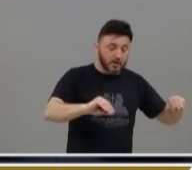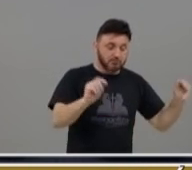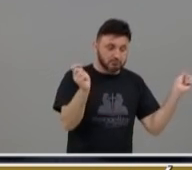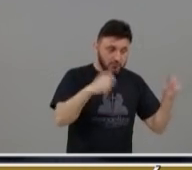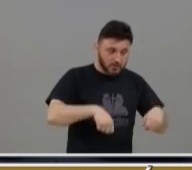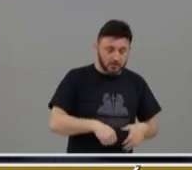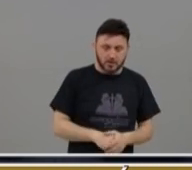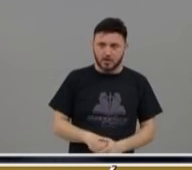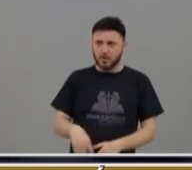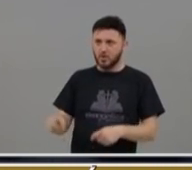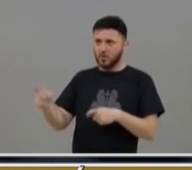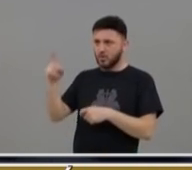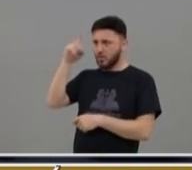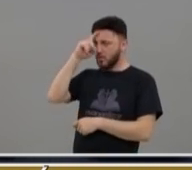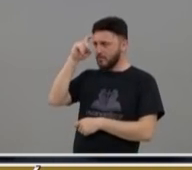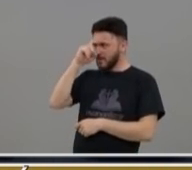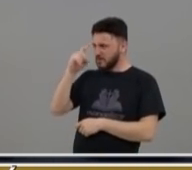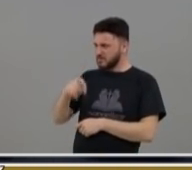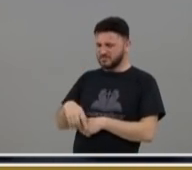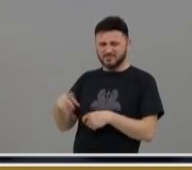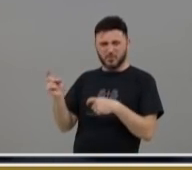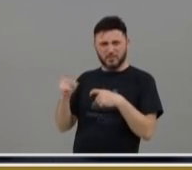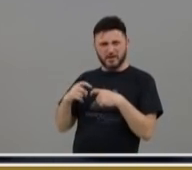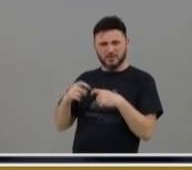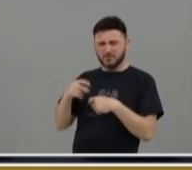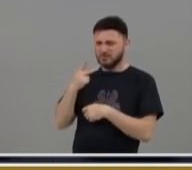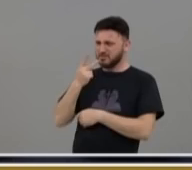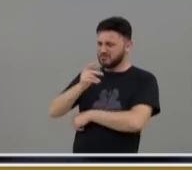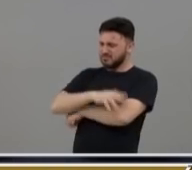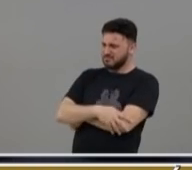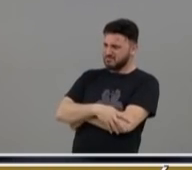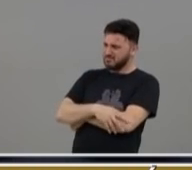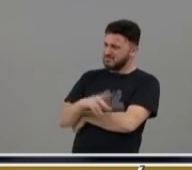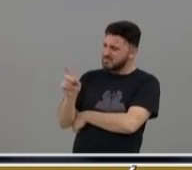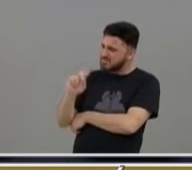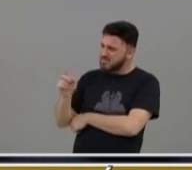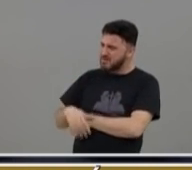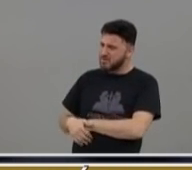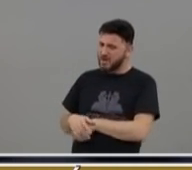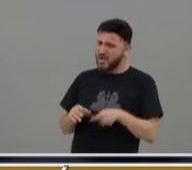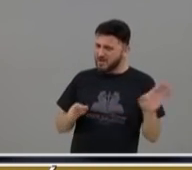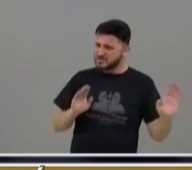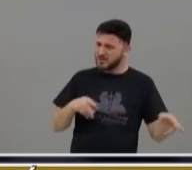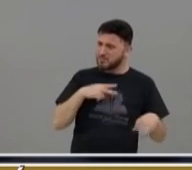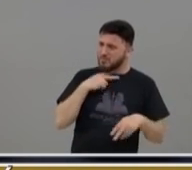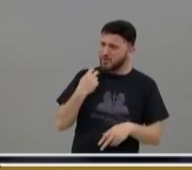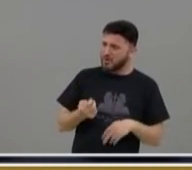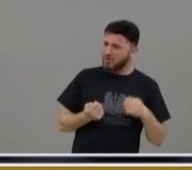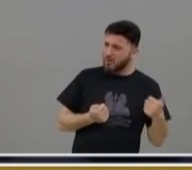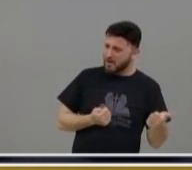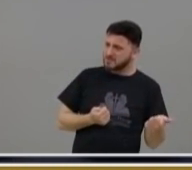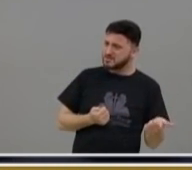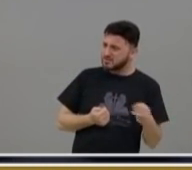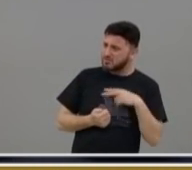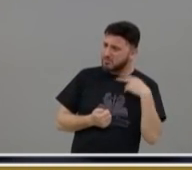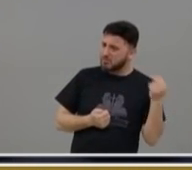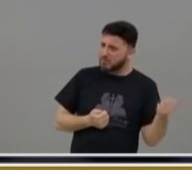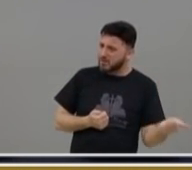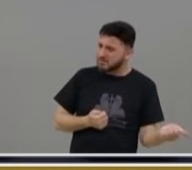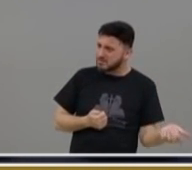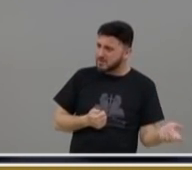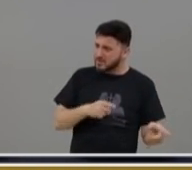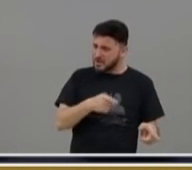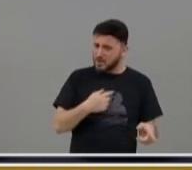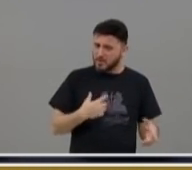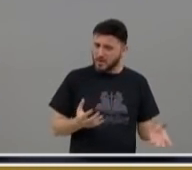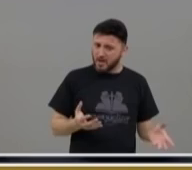olhou para mim e falou assim, padre, não faz isso. Não faz isso. Essa mulher já está morrendo. ela já está morrendo. O Senhor não pode alimentar